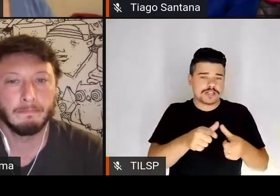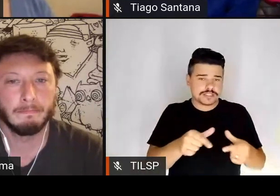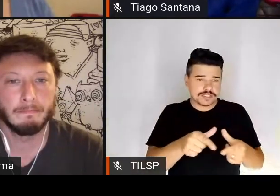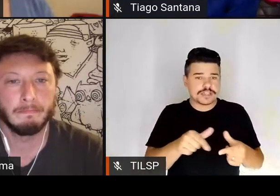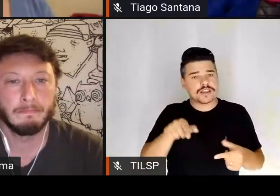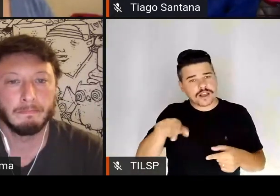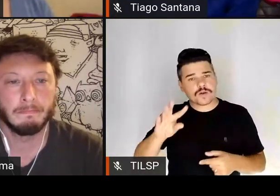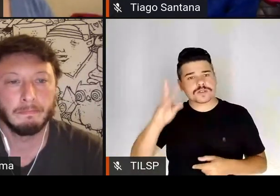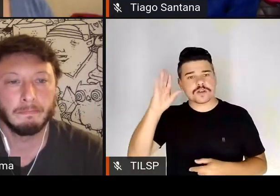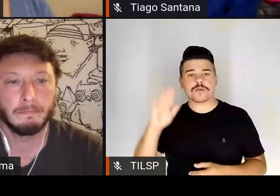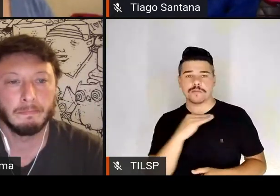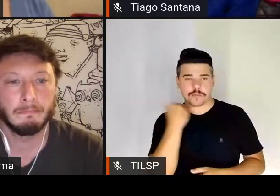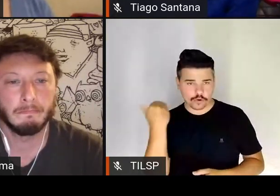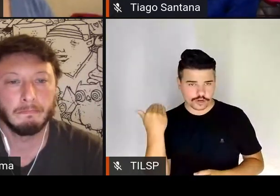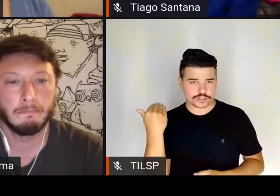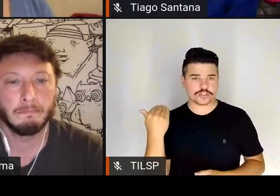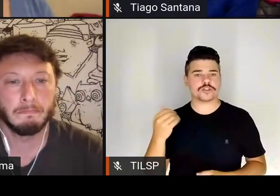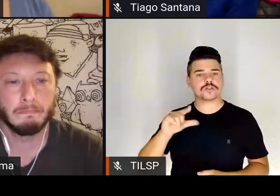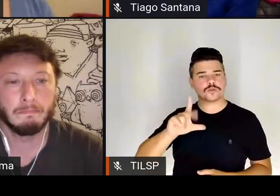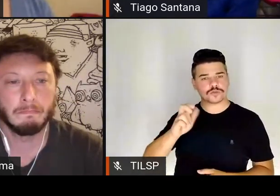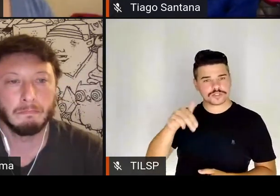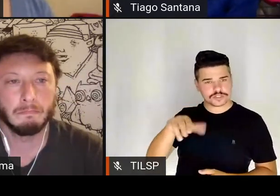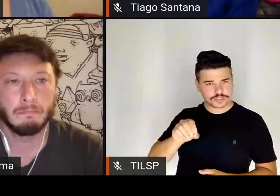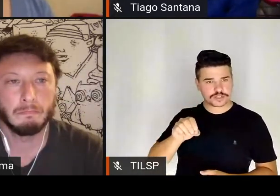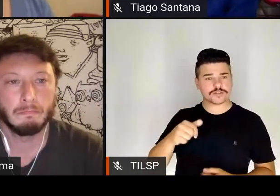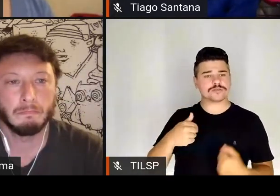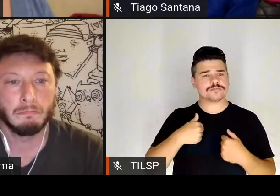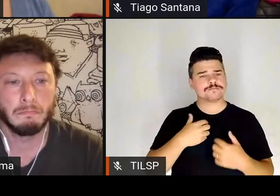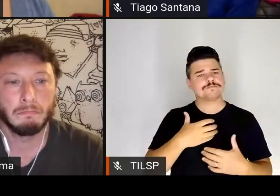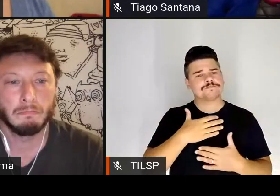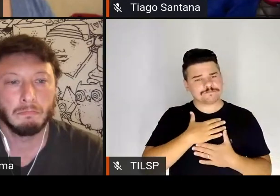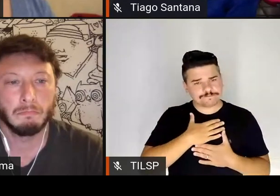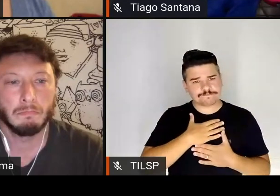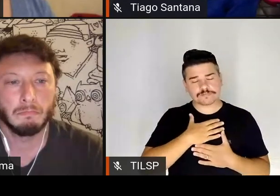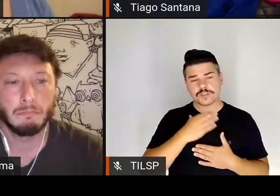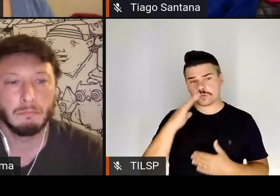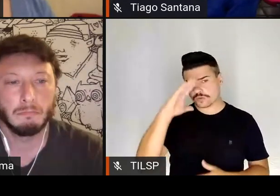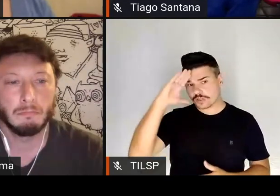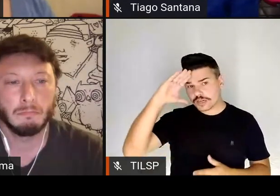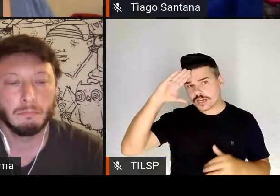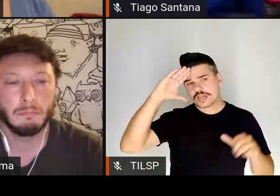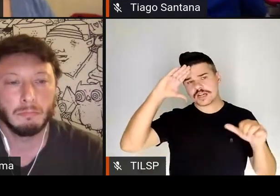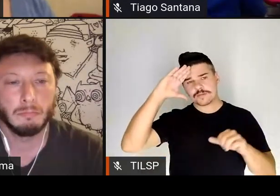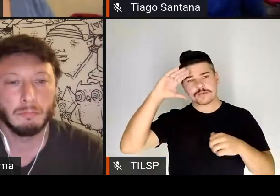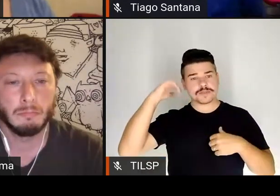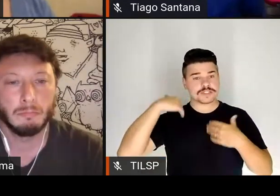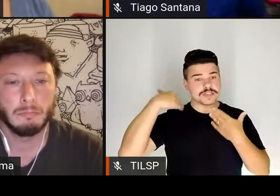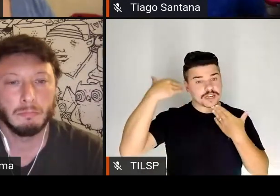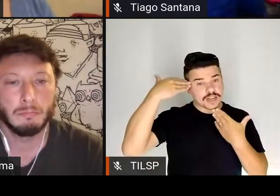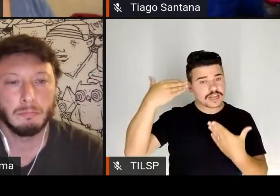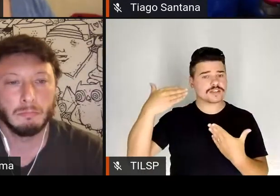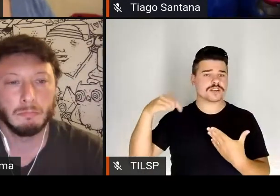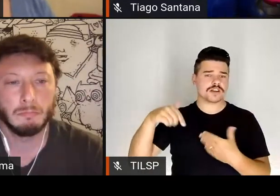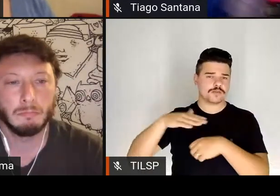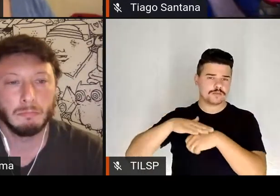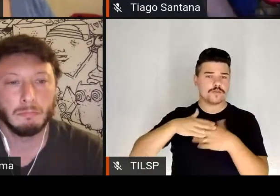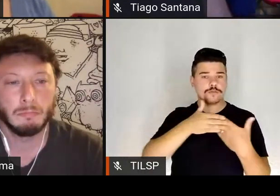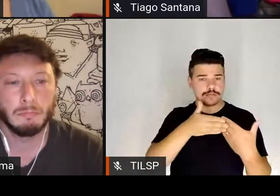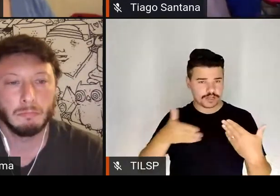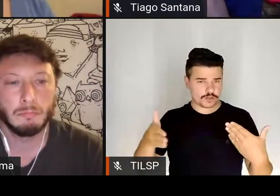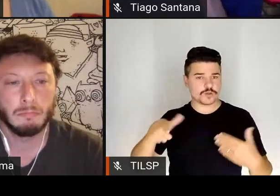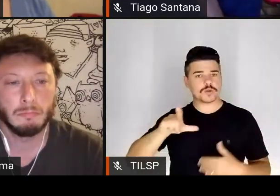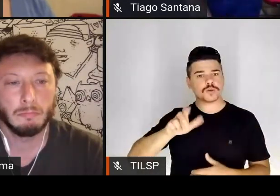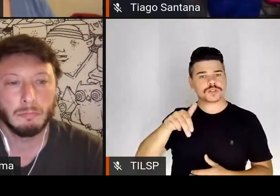E isso foi um dos momentos mais gratificantes, mais dramáticos que nós vivenciamos naquela época da morte do Luciano Carneiro.